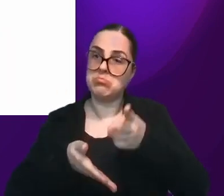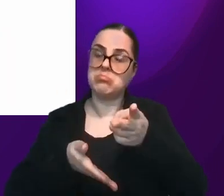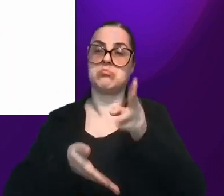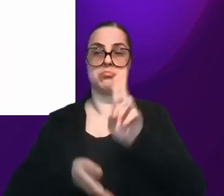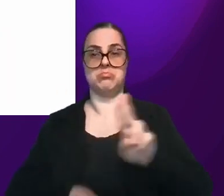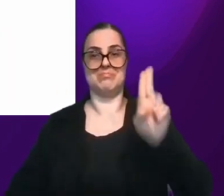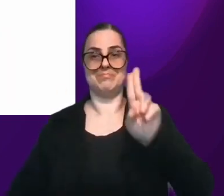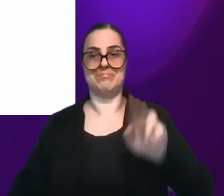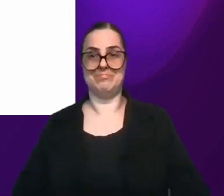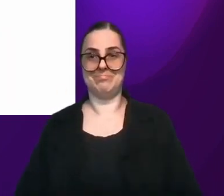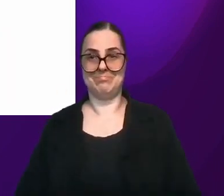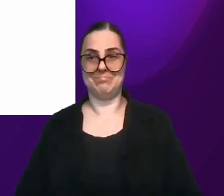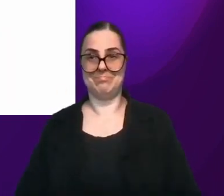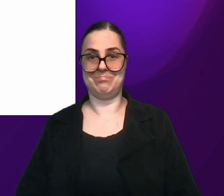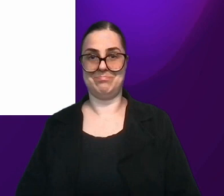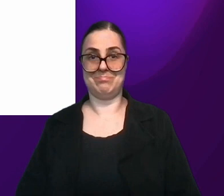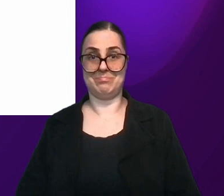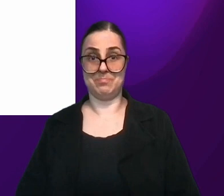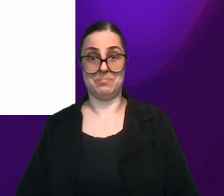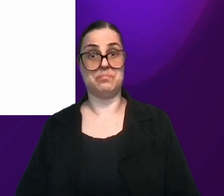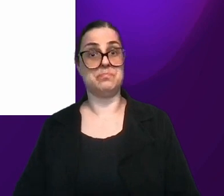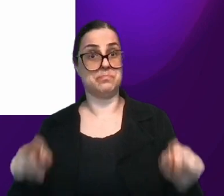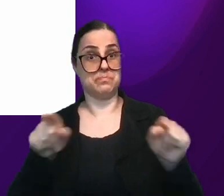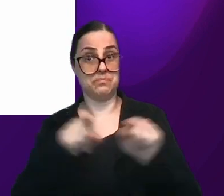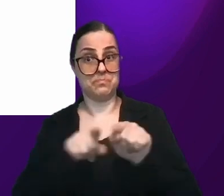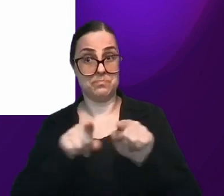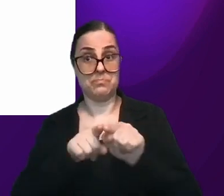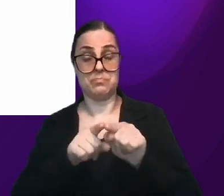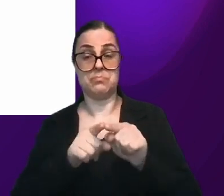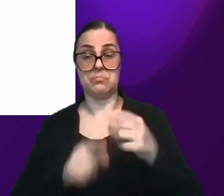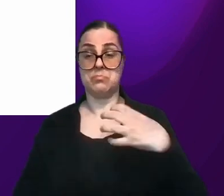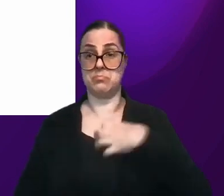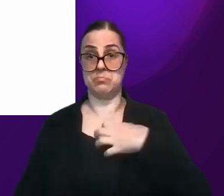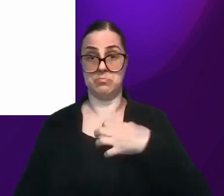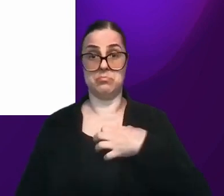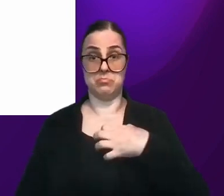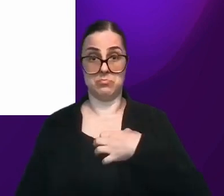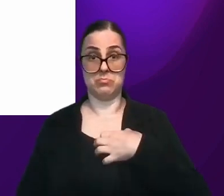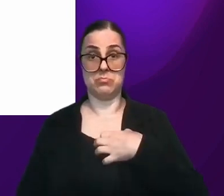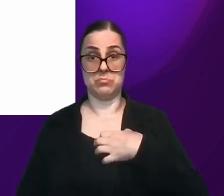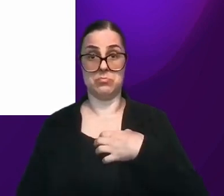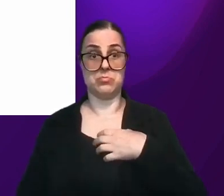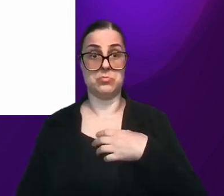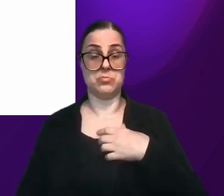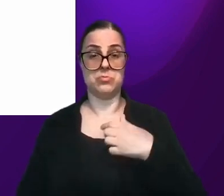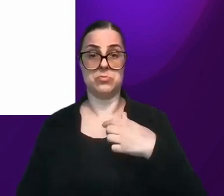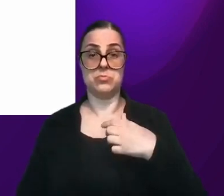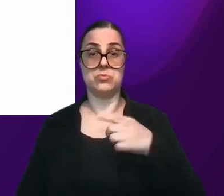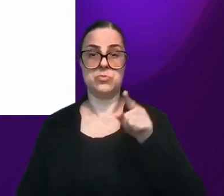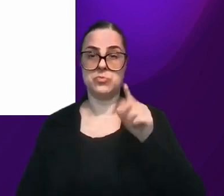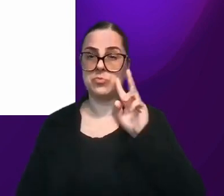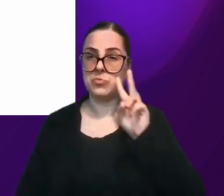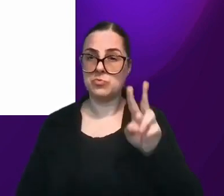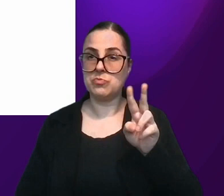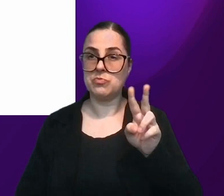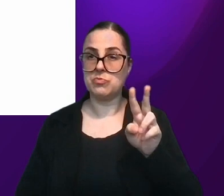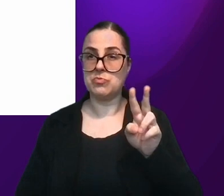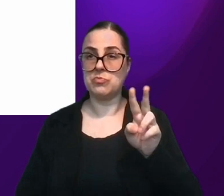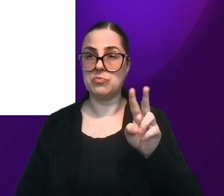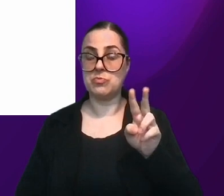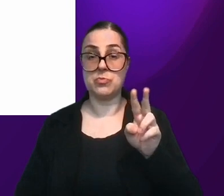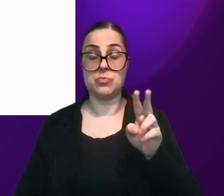Então, o citrato, na sua modalidade trissódica, como nós estamos chamando a atenção, ele é um anticoagulante